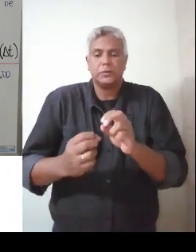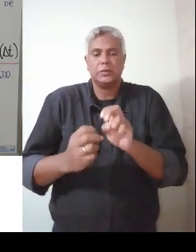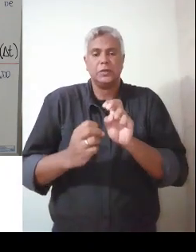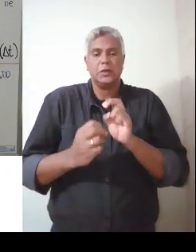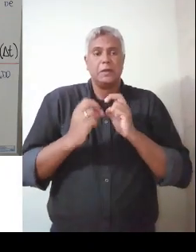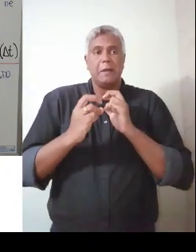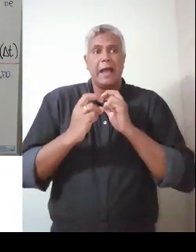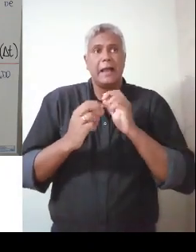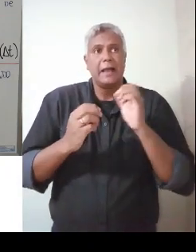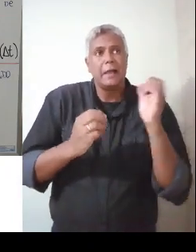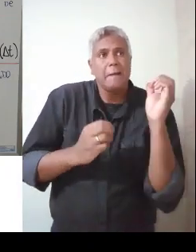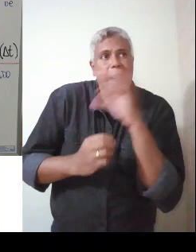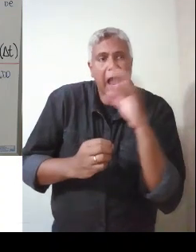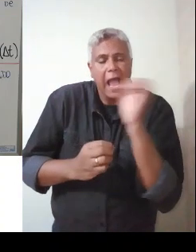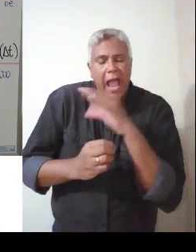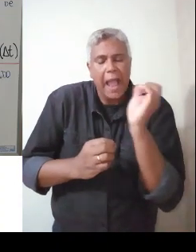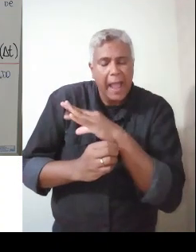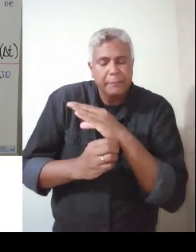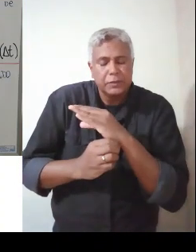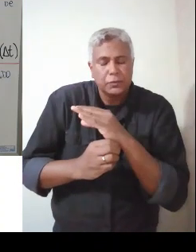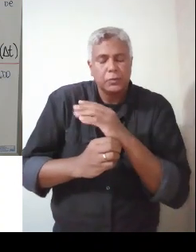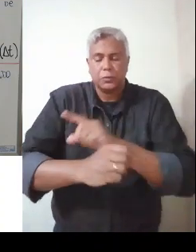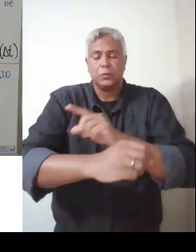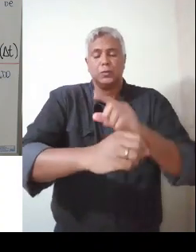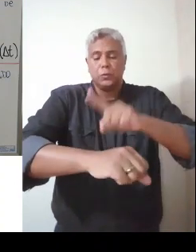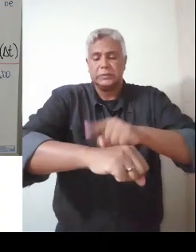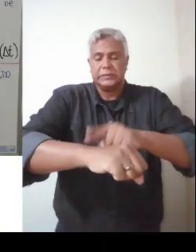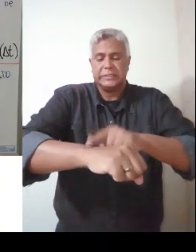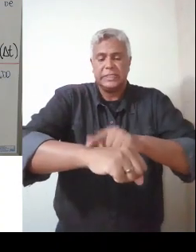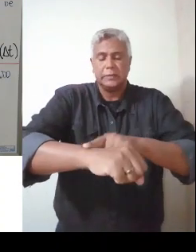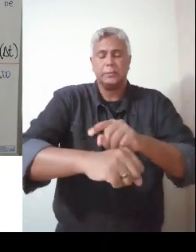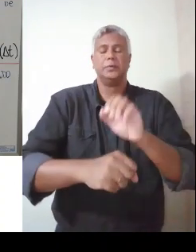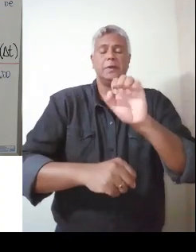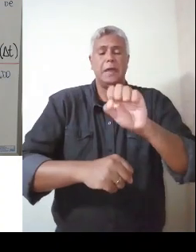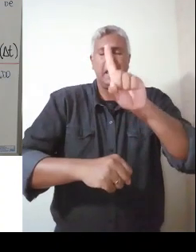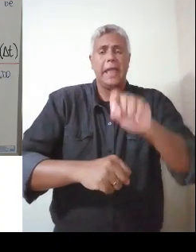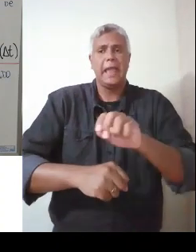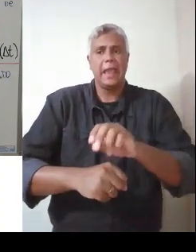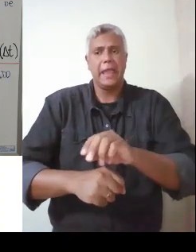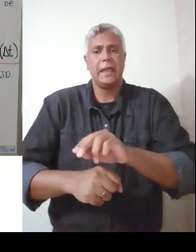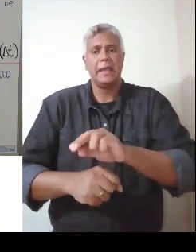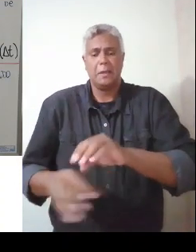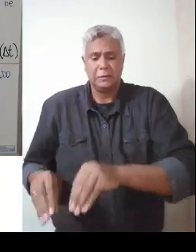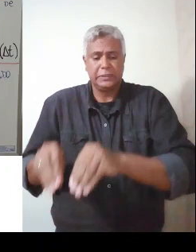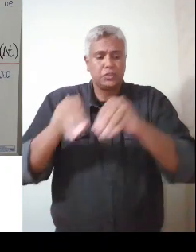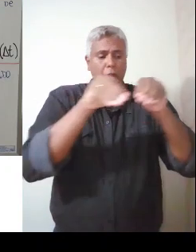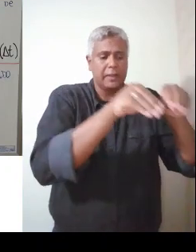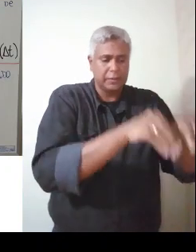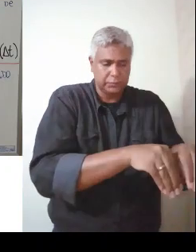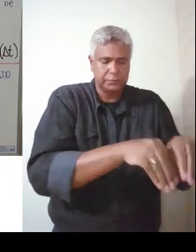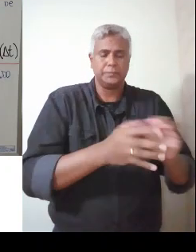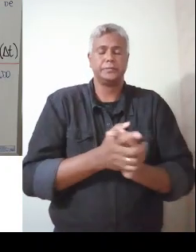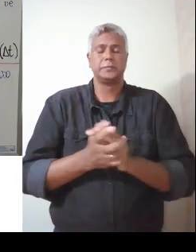de tempo. Portanto, o quanto se desloca mostra para nós o